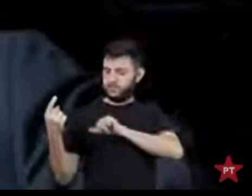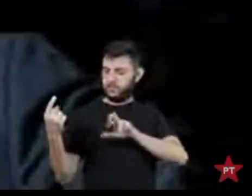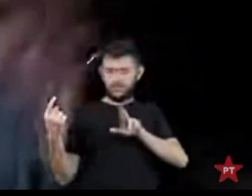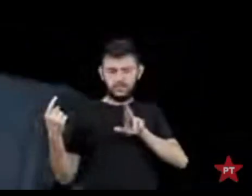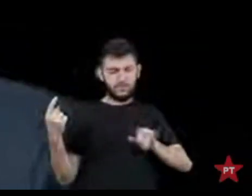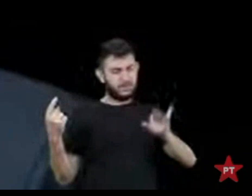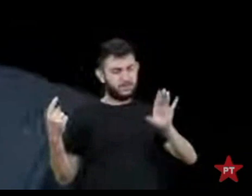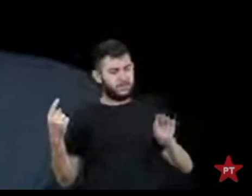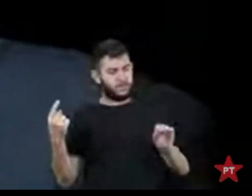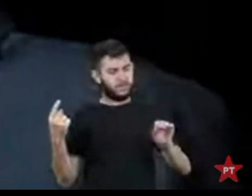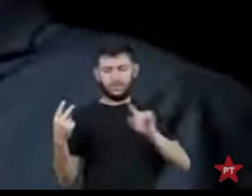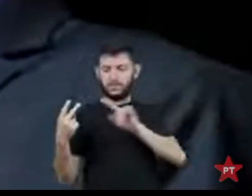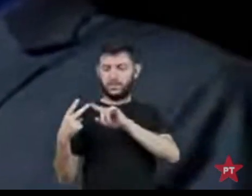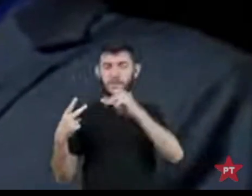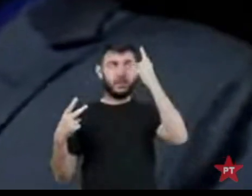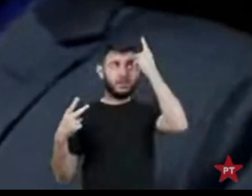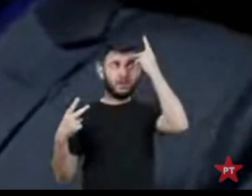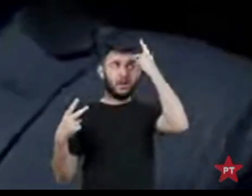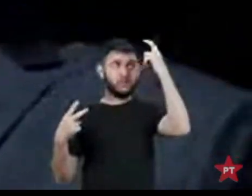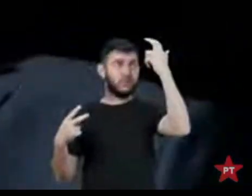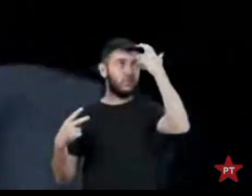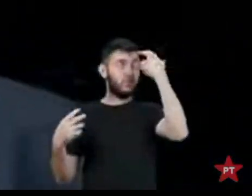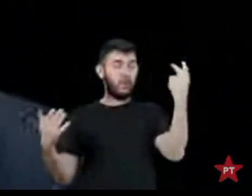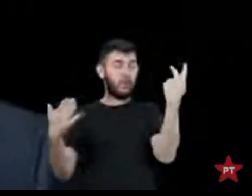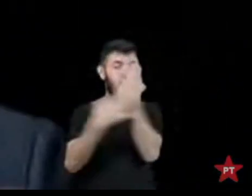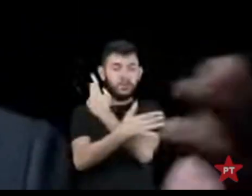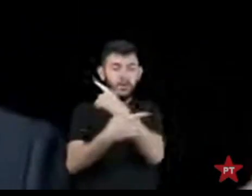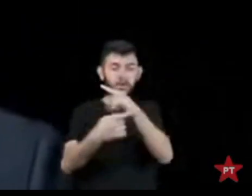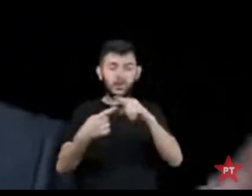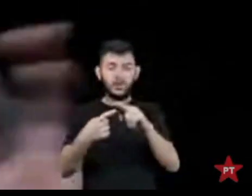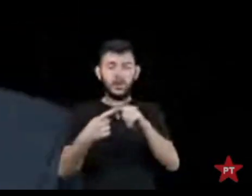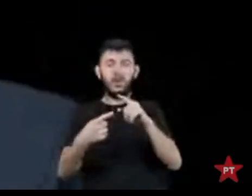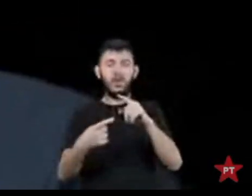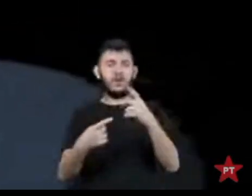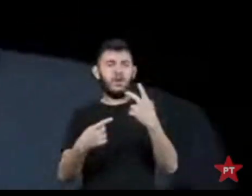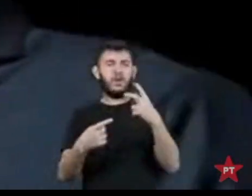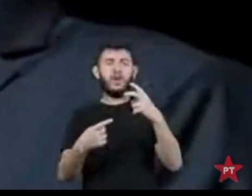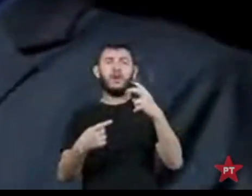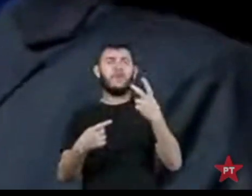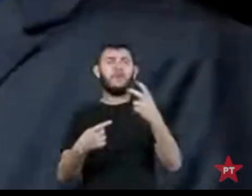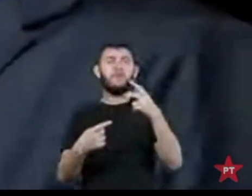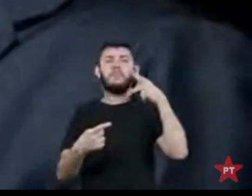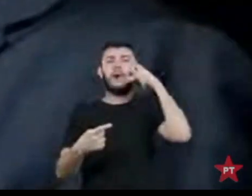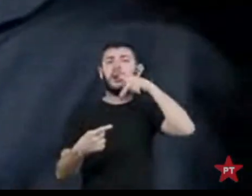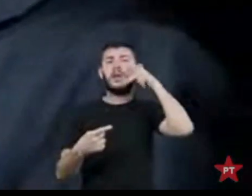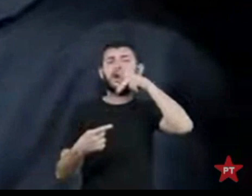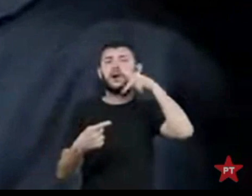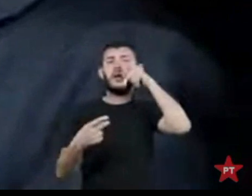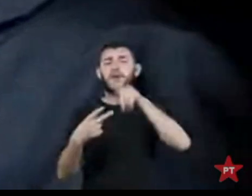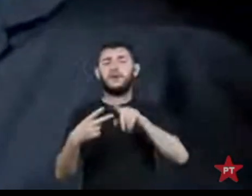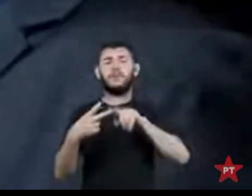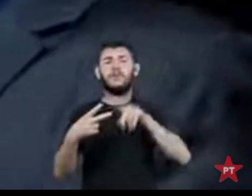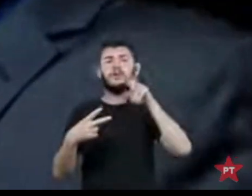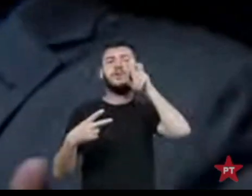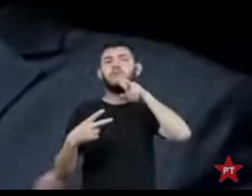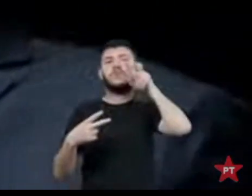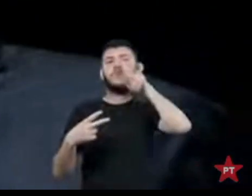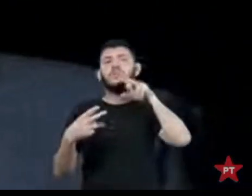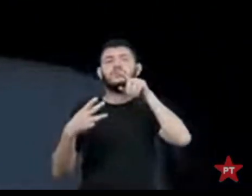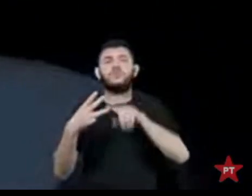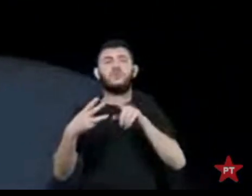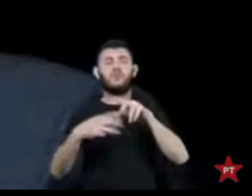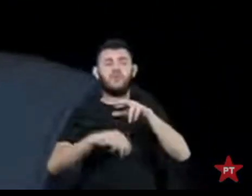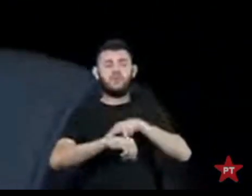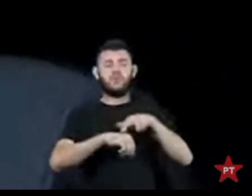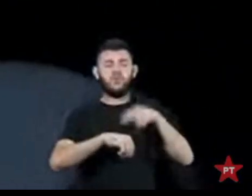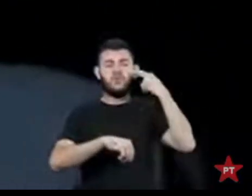Grande do Norte, no Pará. Sabe o que acontece em Rondônia, em Roraima? O que acontece em Mato Grosso, Mato Grosso do